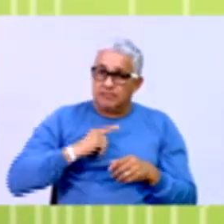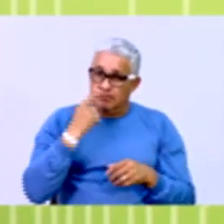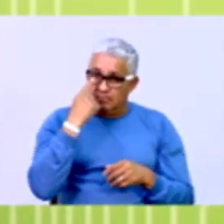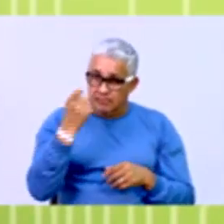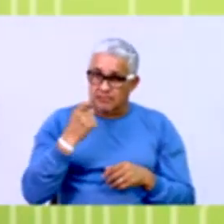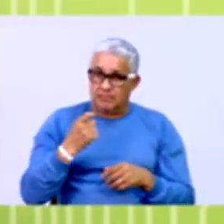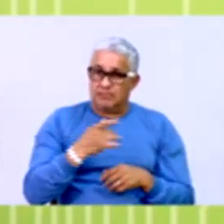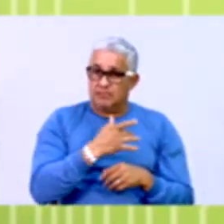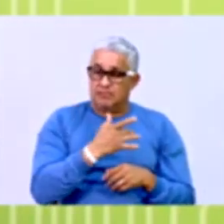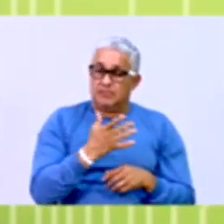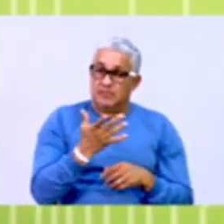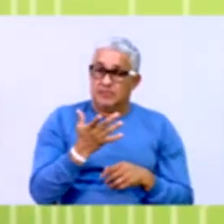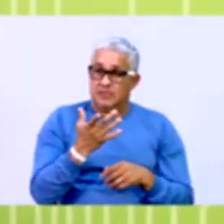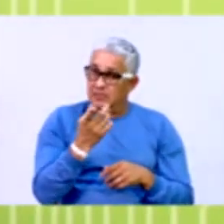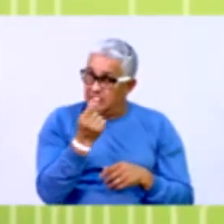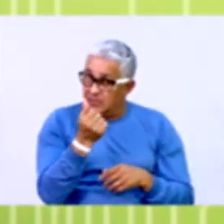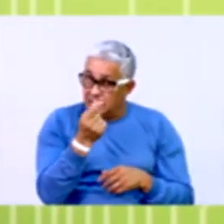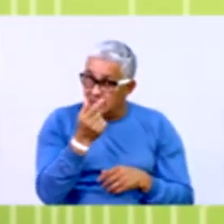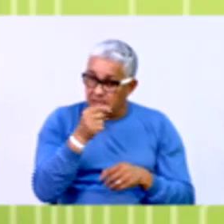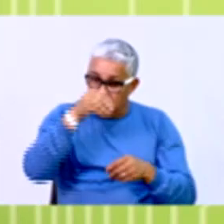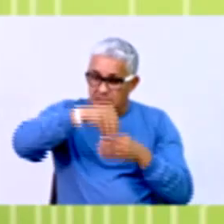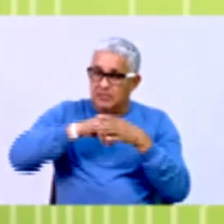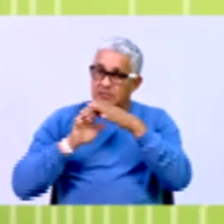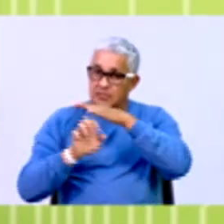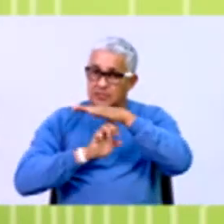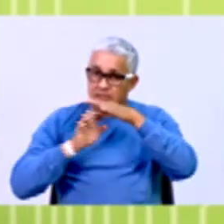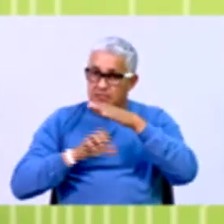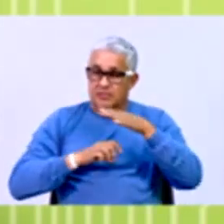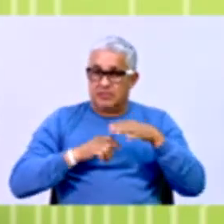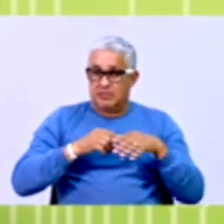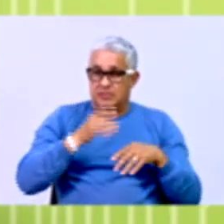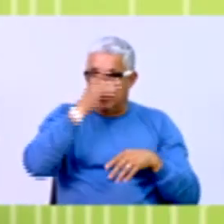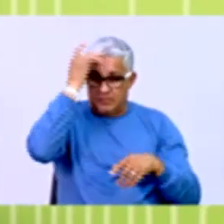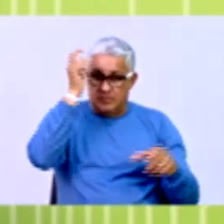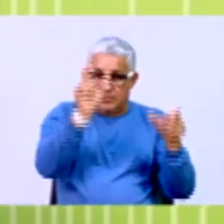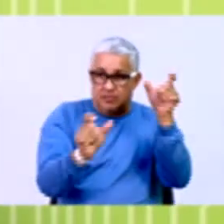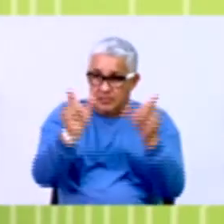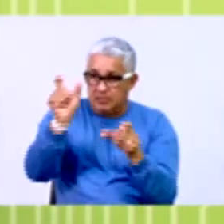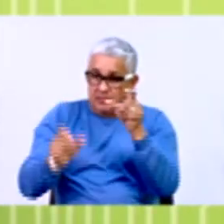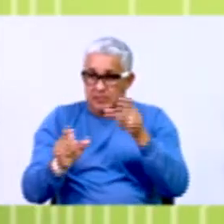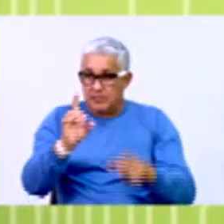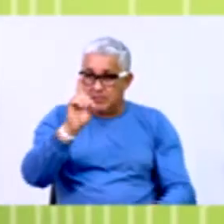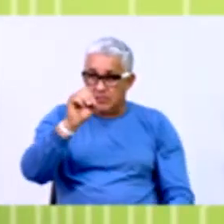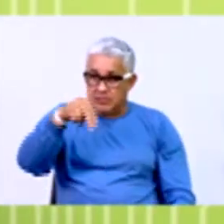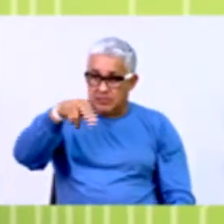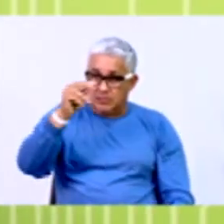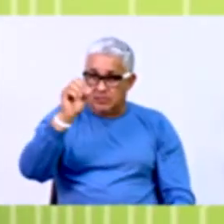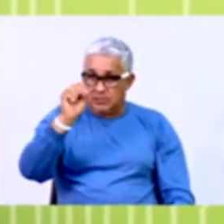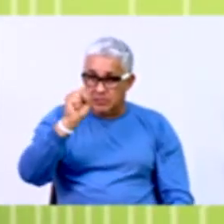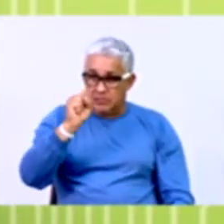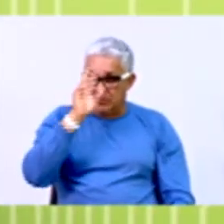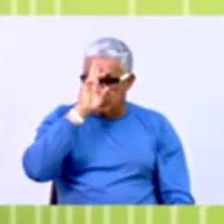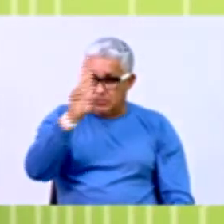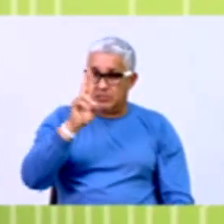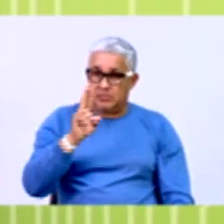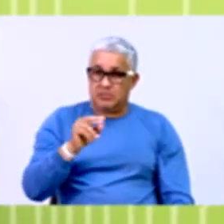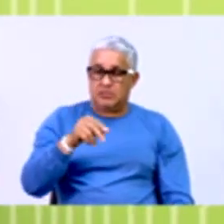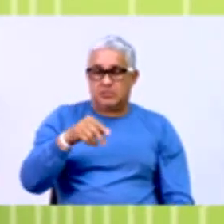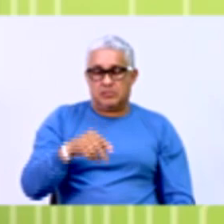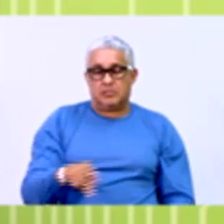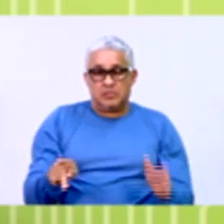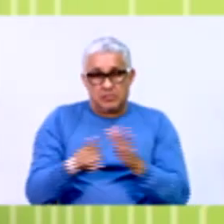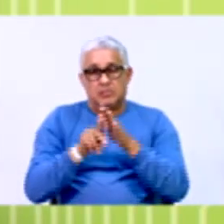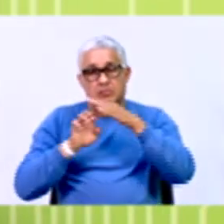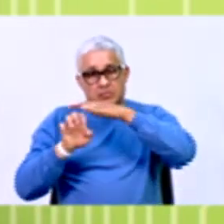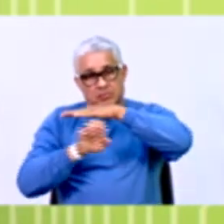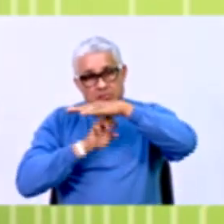na saúde financeira, por exemplo, daquela empresa, que são as pessoas que são os donos do negócio. Então,